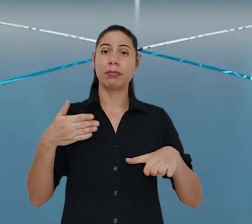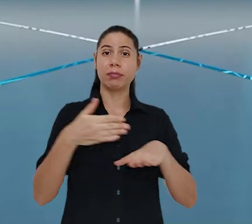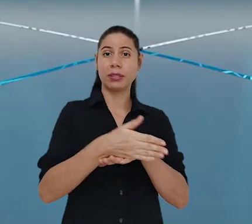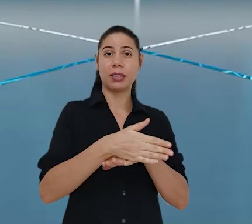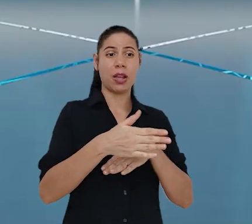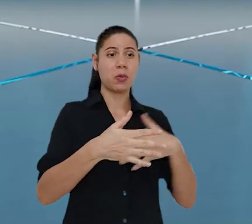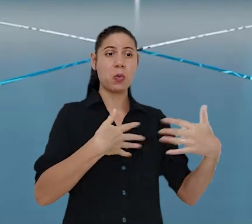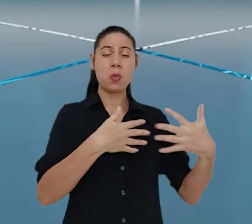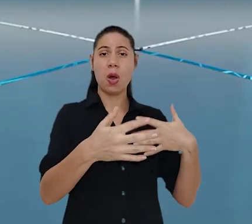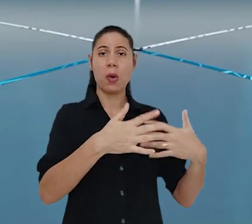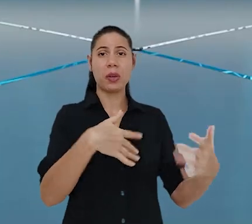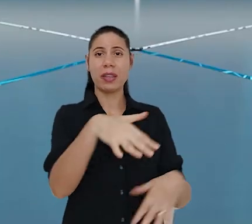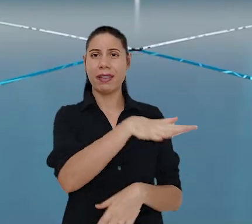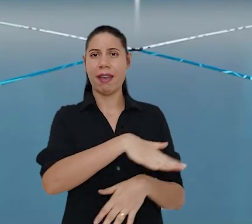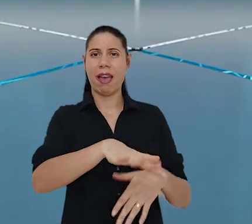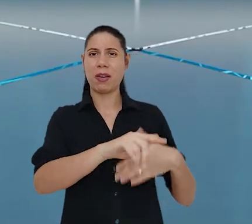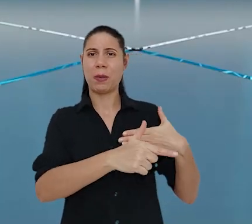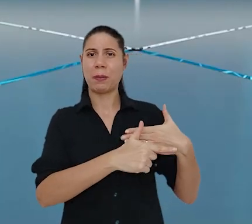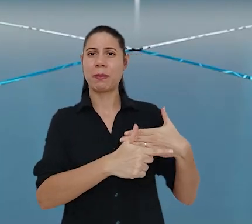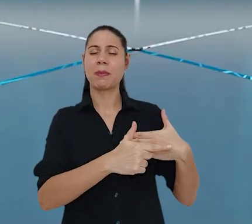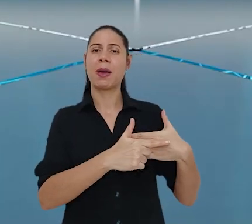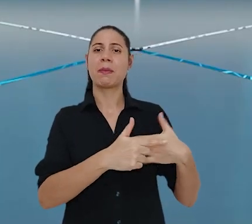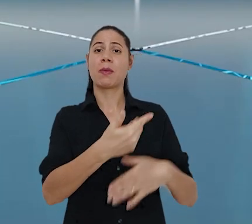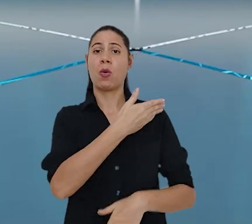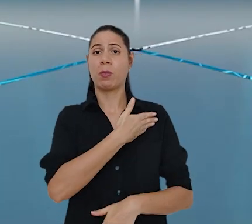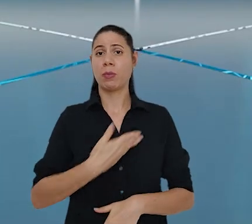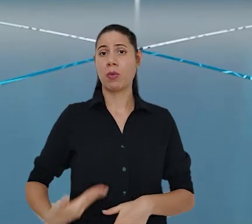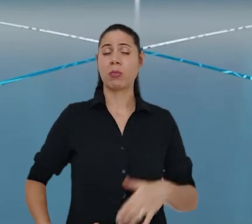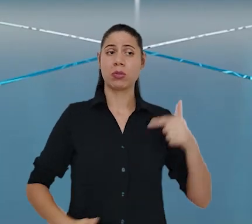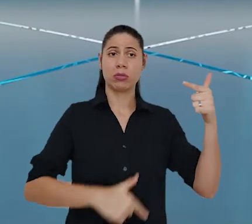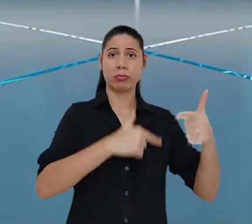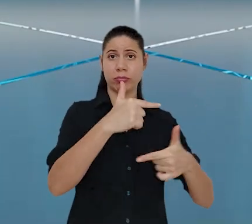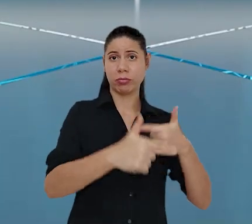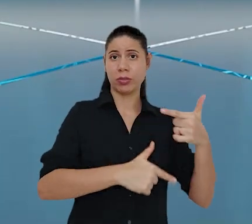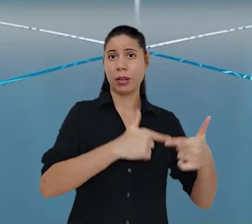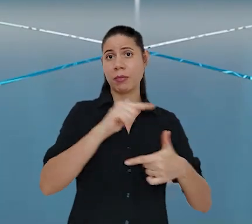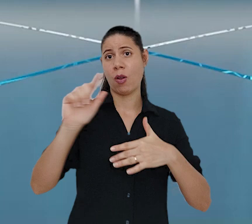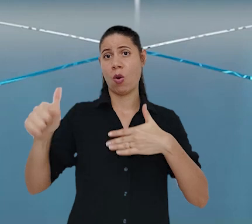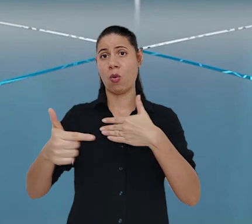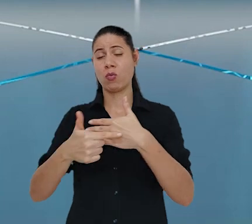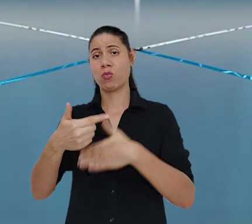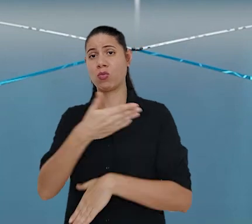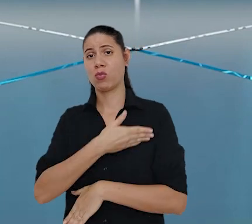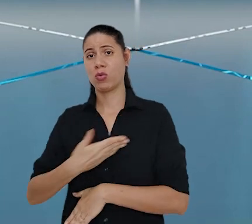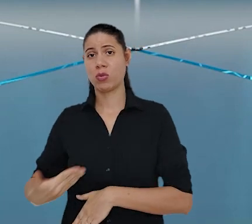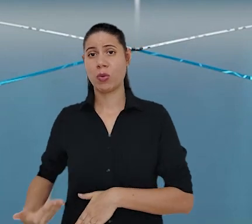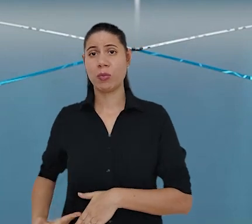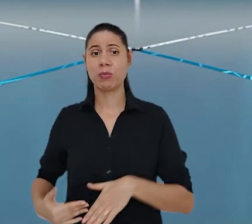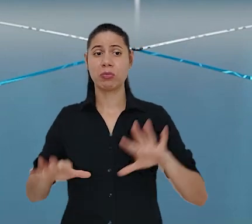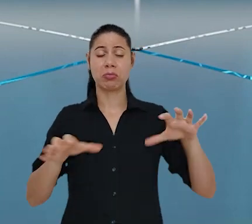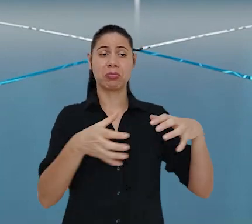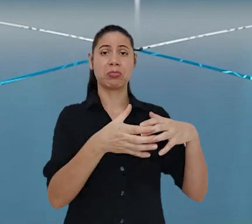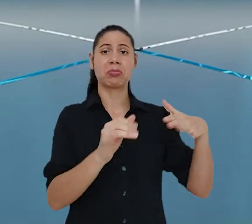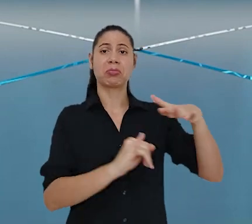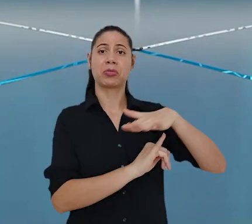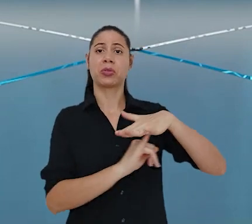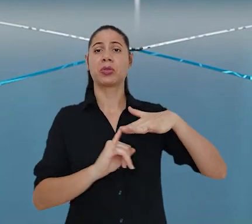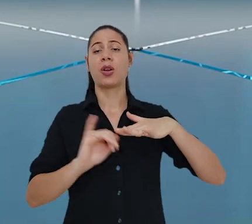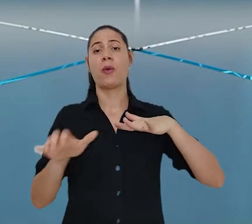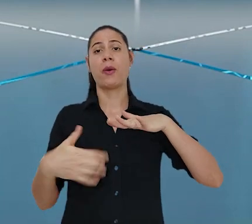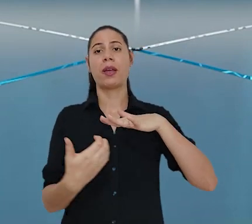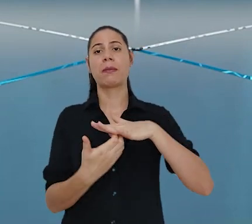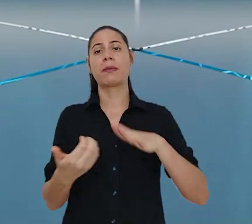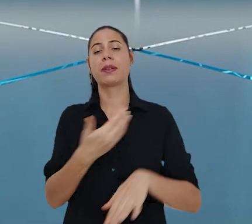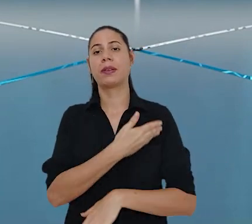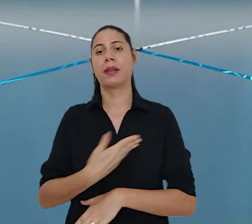Para exercer qualquer função efetiva dentro da carreira pública, seja emprego ou cargo público, em órgão, autarquia